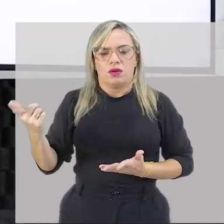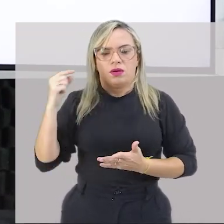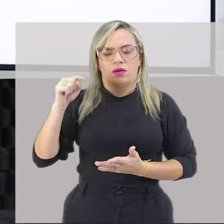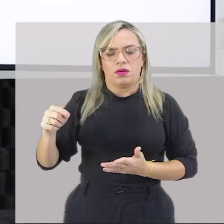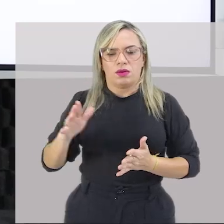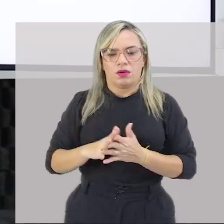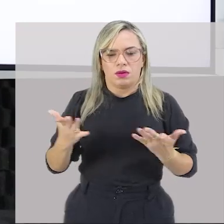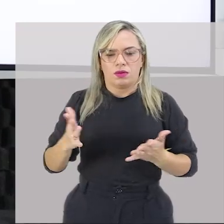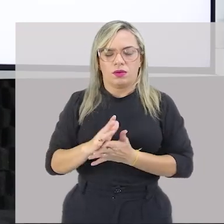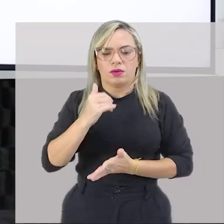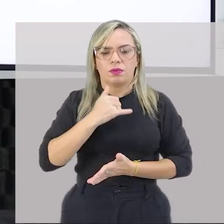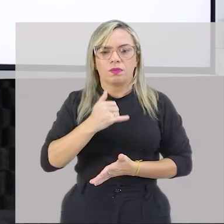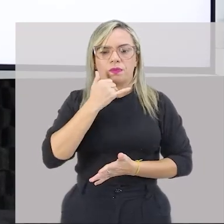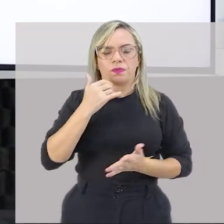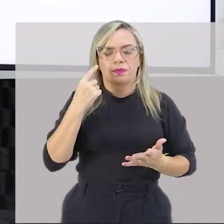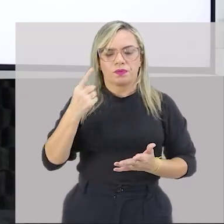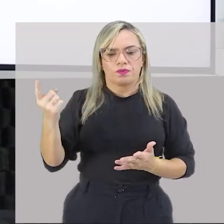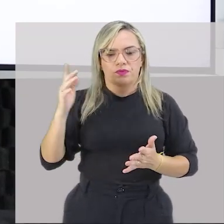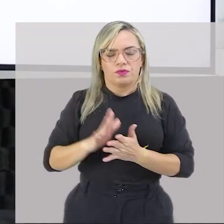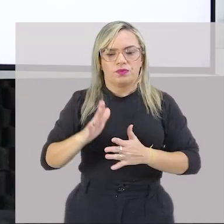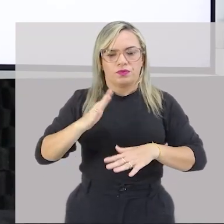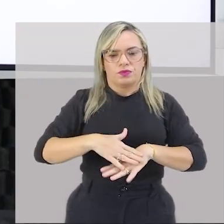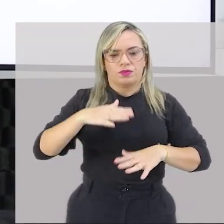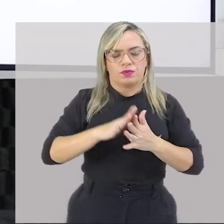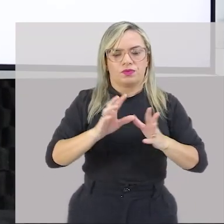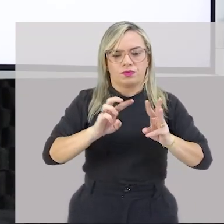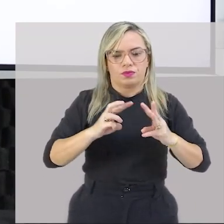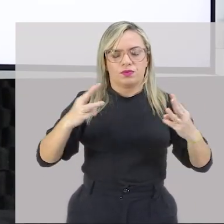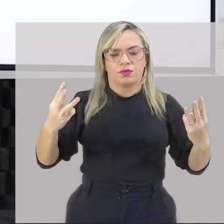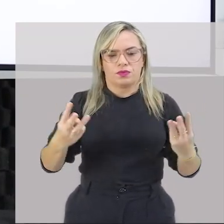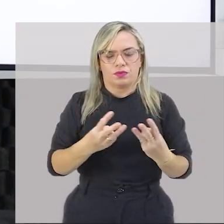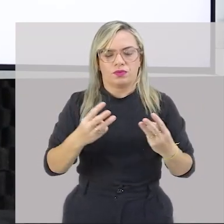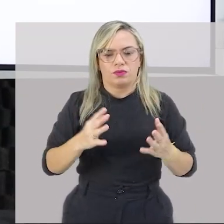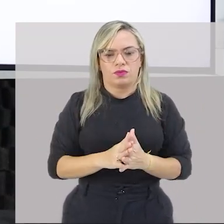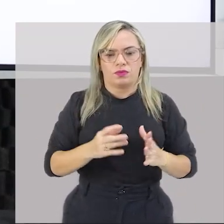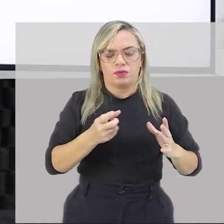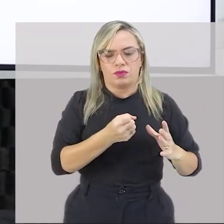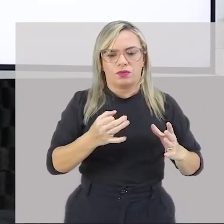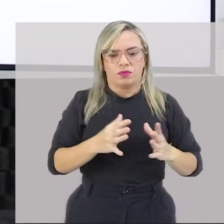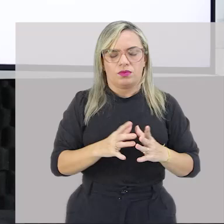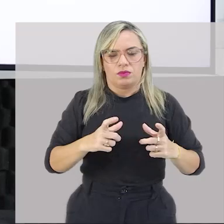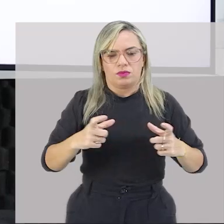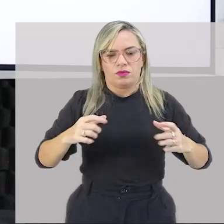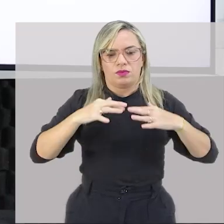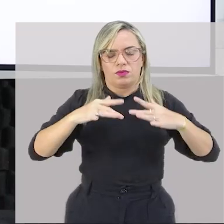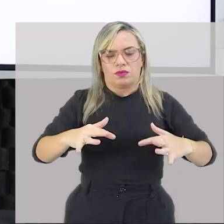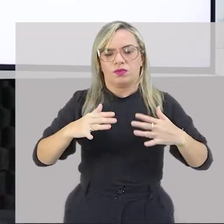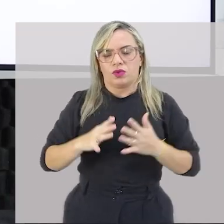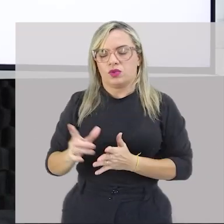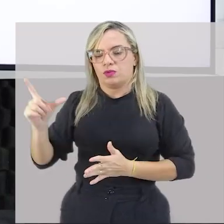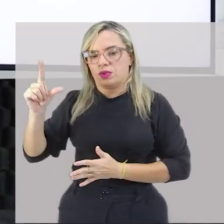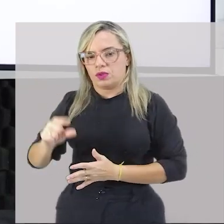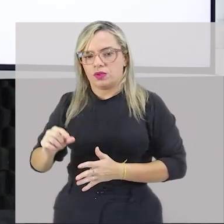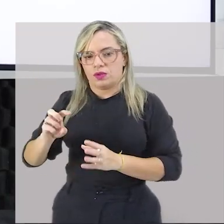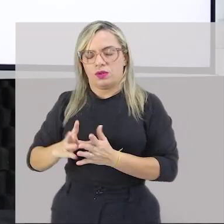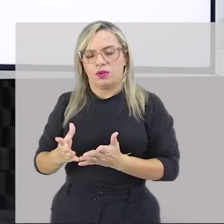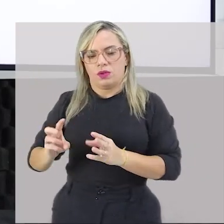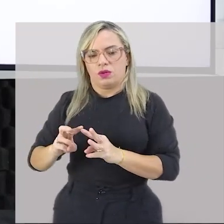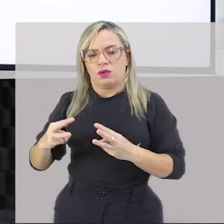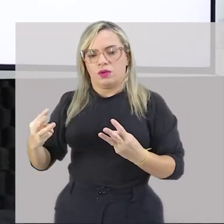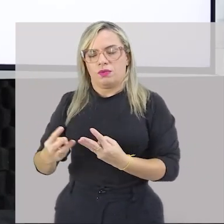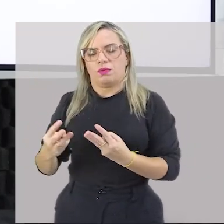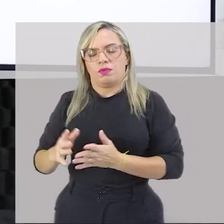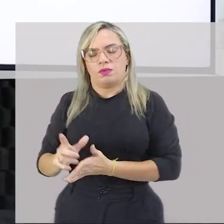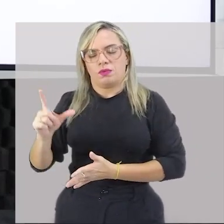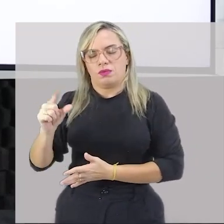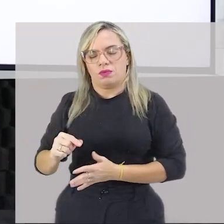velocidade. Não, perdão, desculpa. O de mais massa, maior quantidade de movimento, o de menor massa, menor quantidade de movimento. Não é esse